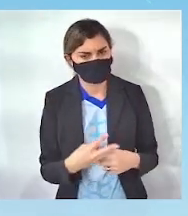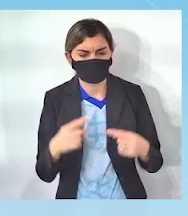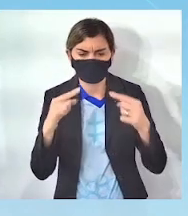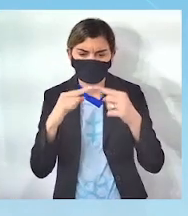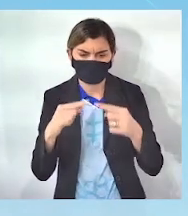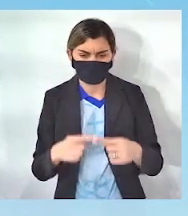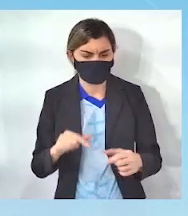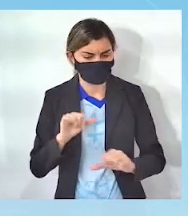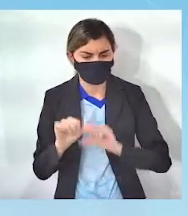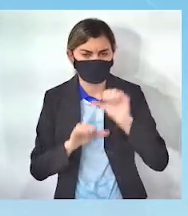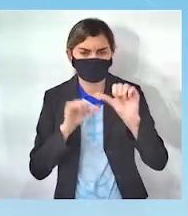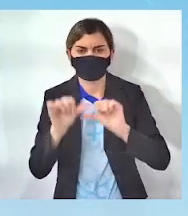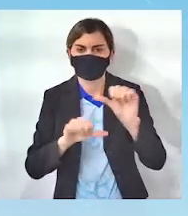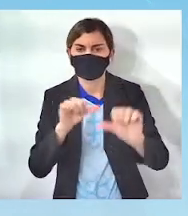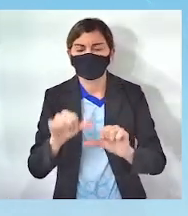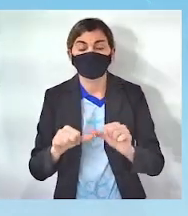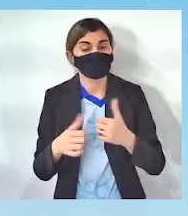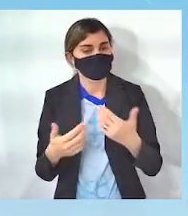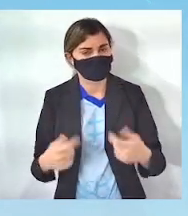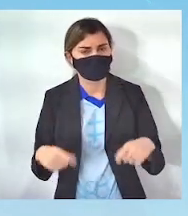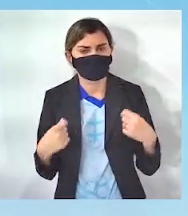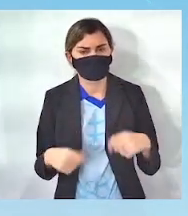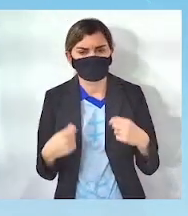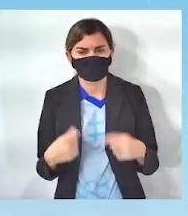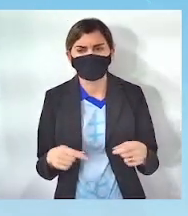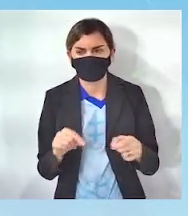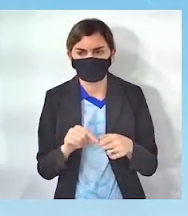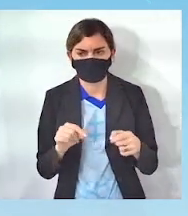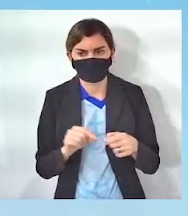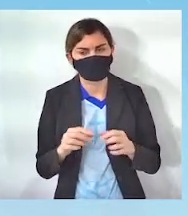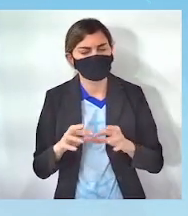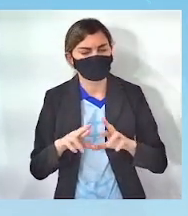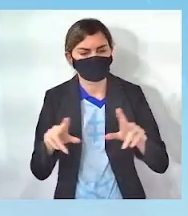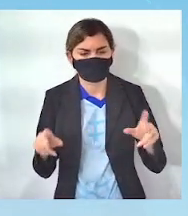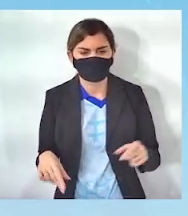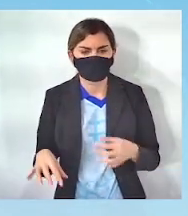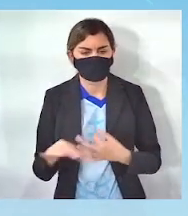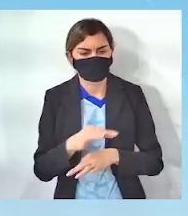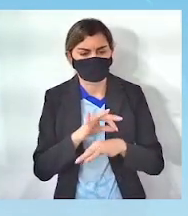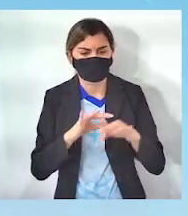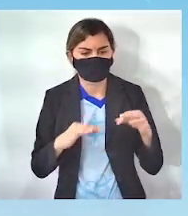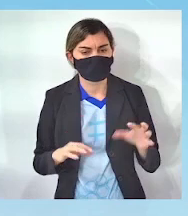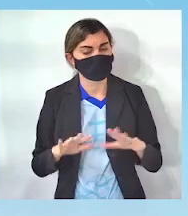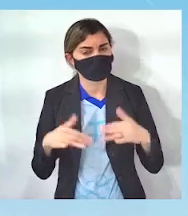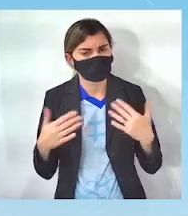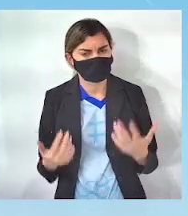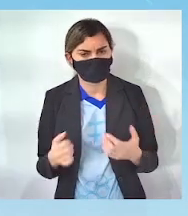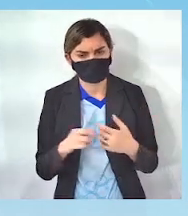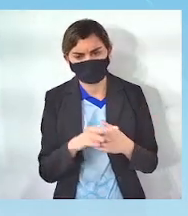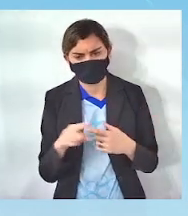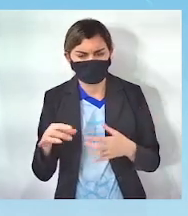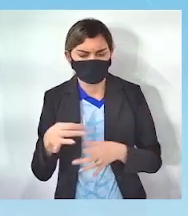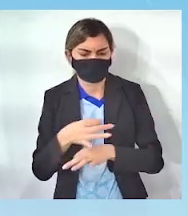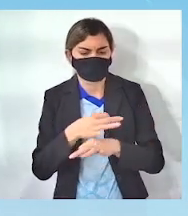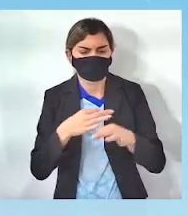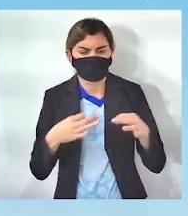vão mudando. Mas para isso é necessário que existam várias moléculas. Tá? Então, se essas moléculas não são conhecidas, o